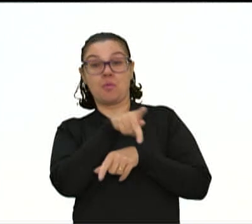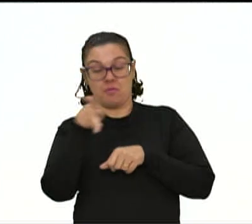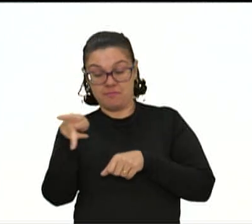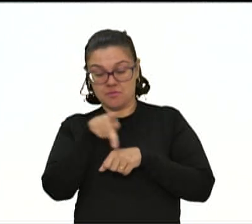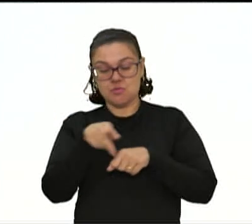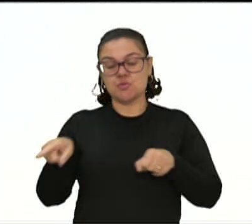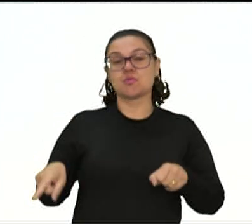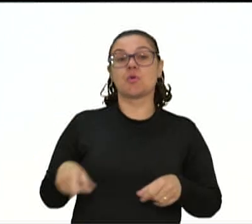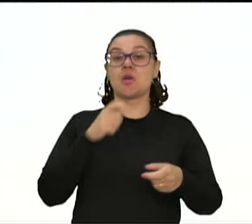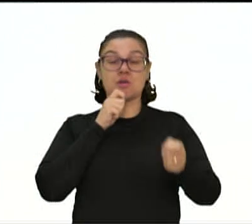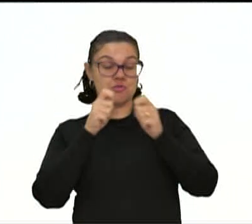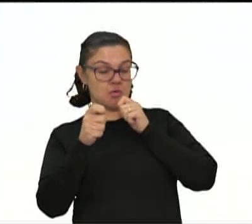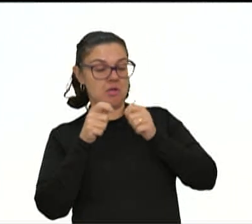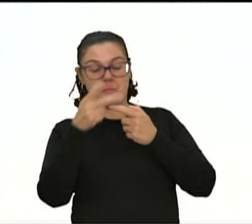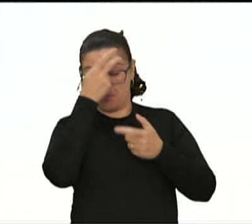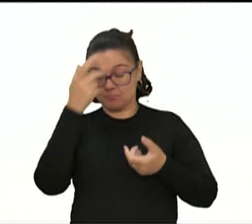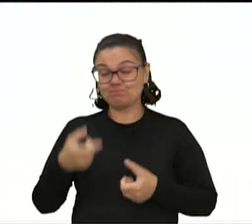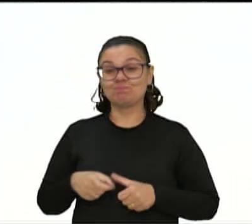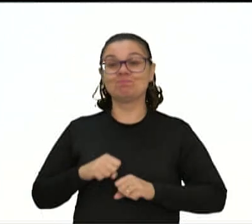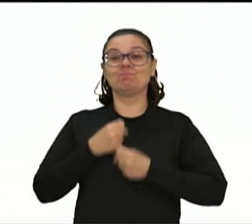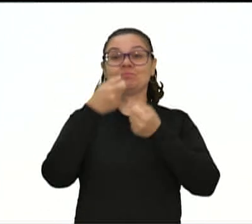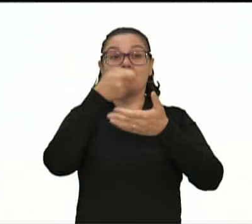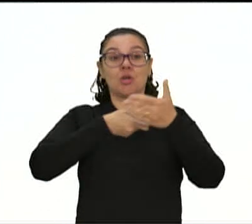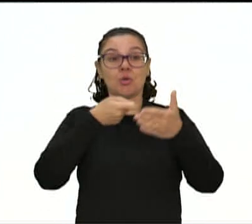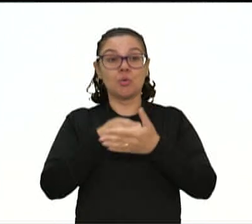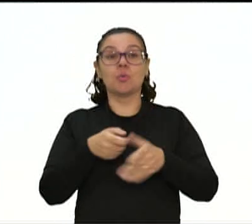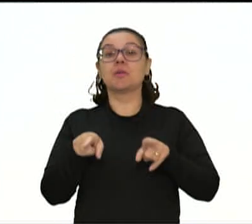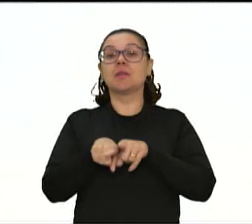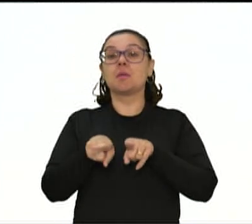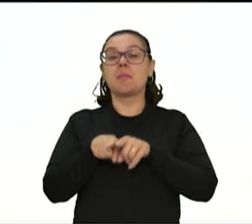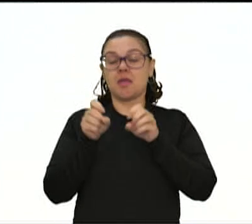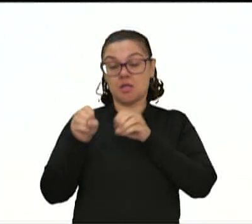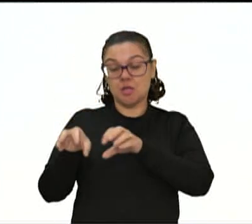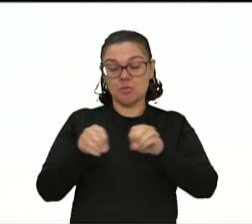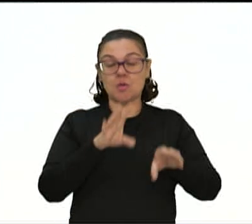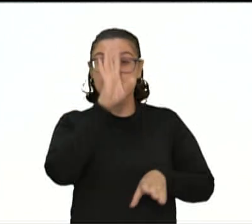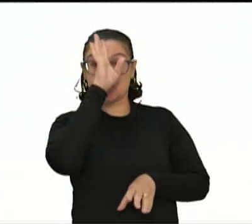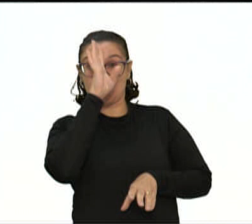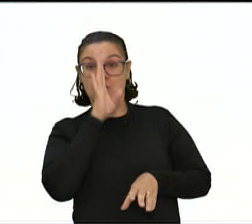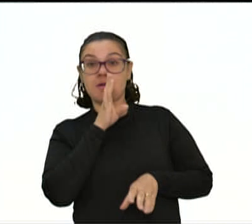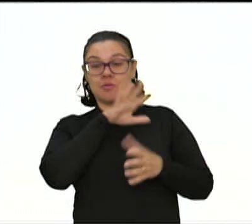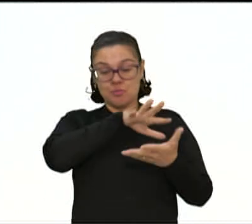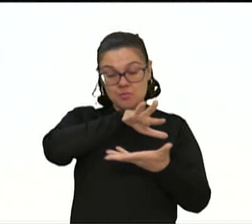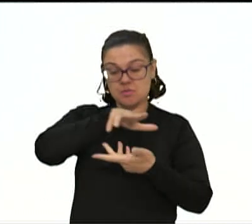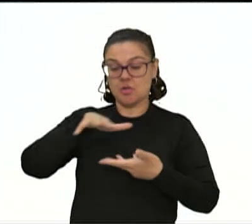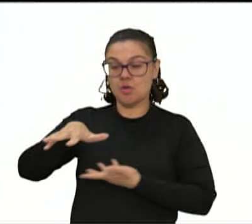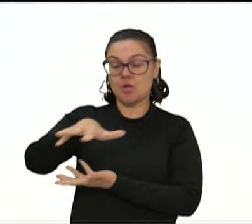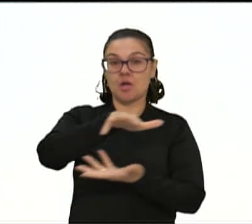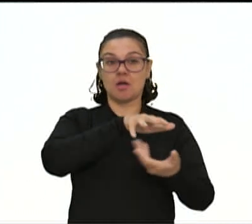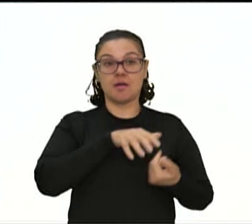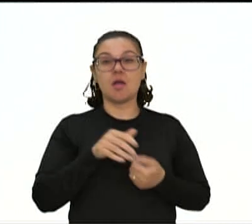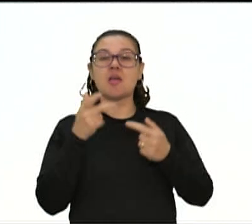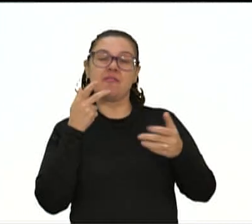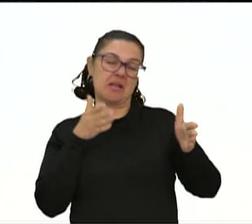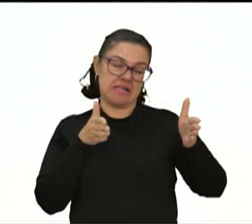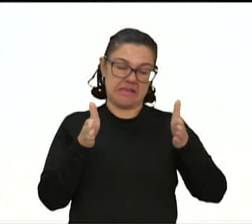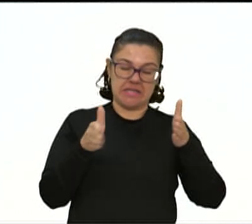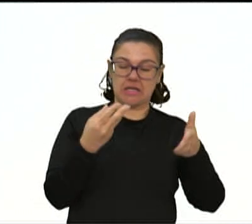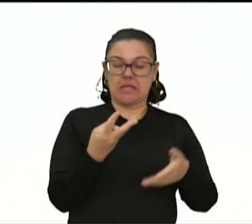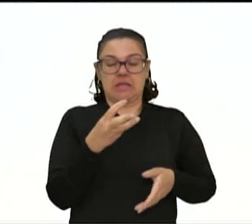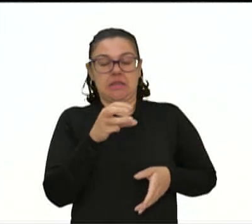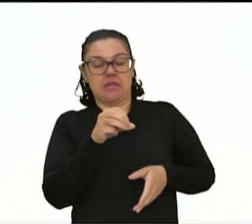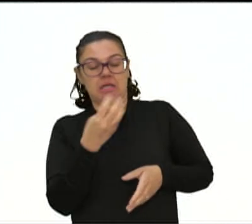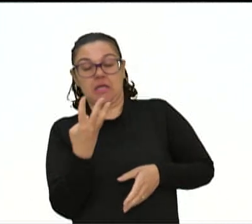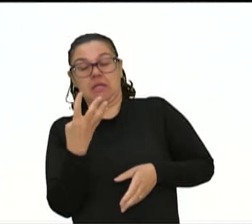pessoa engajadíssima e uma pioneira na educação gratuita e universal. Estamos falando da década de 30, 40,